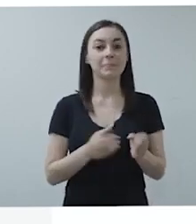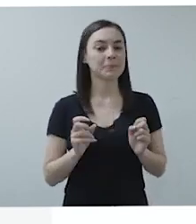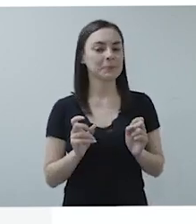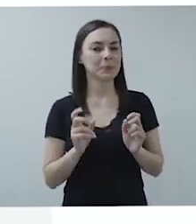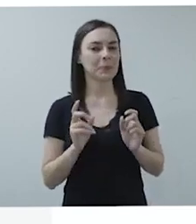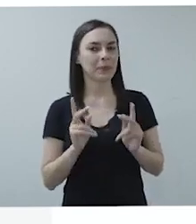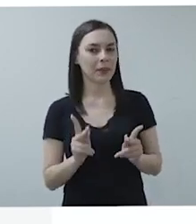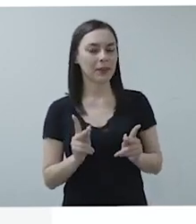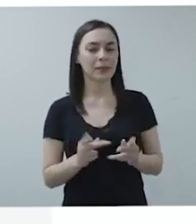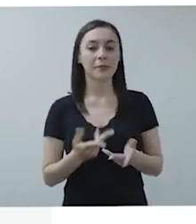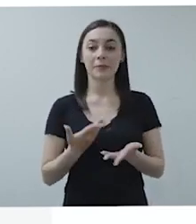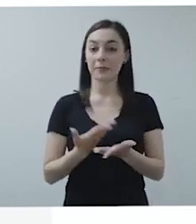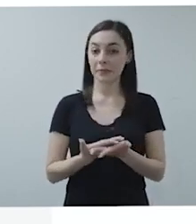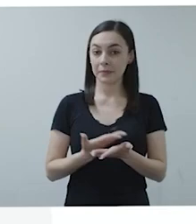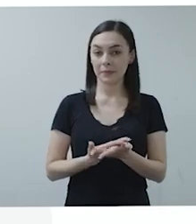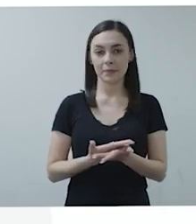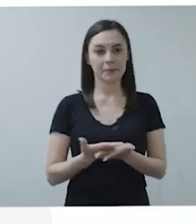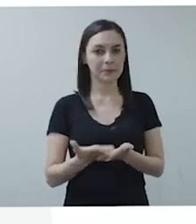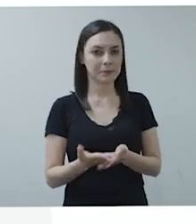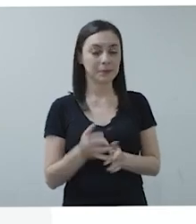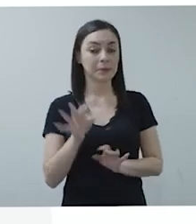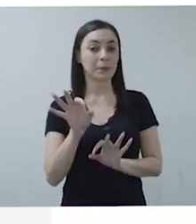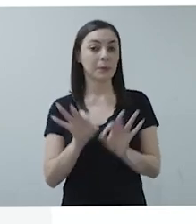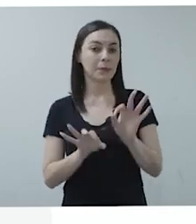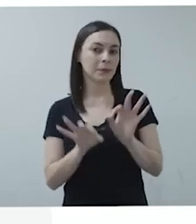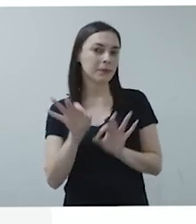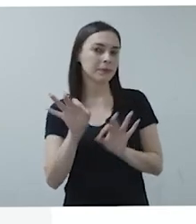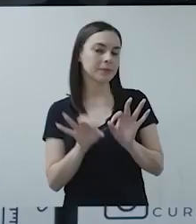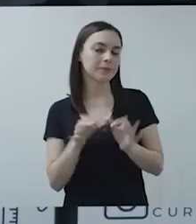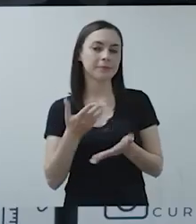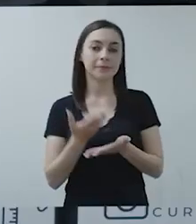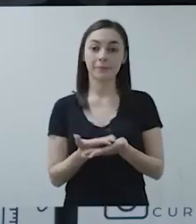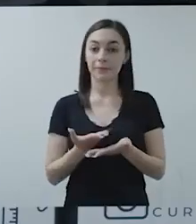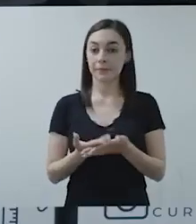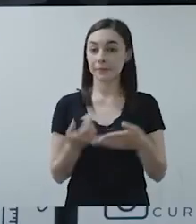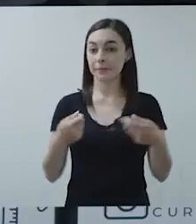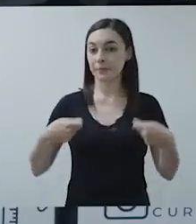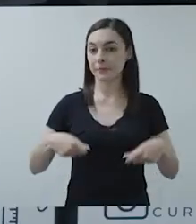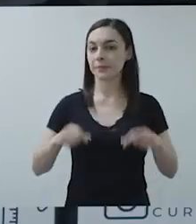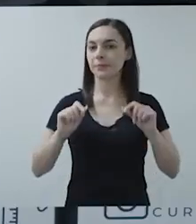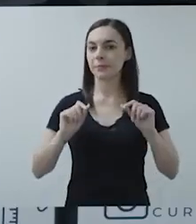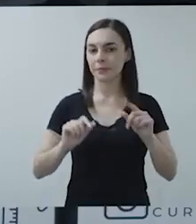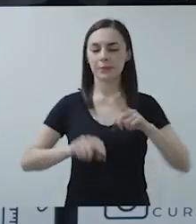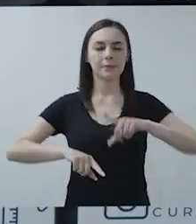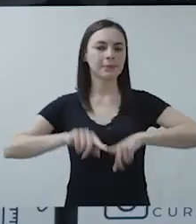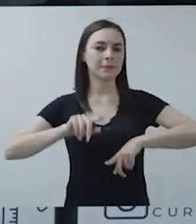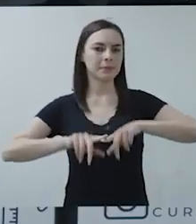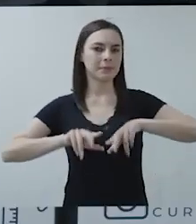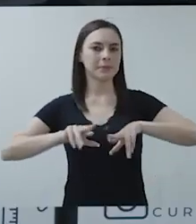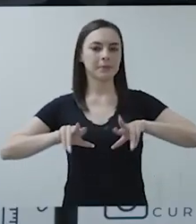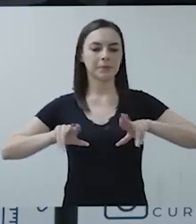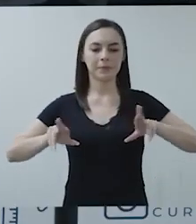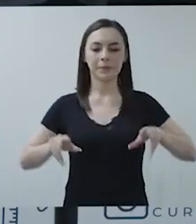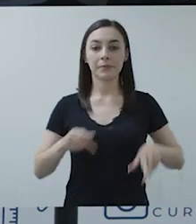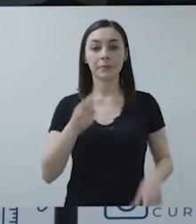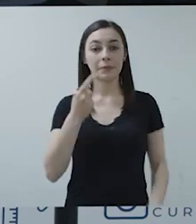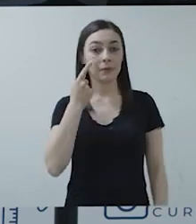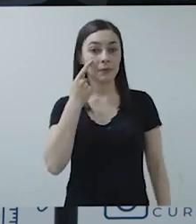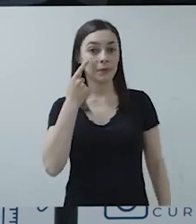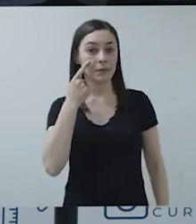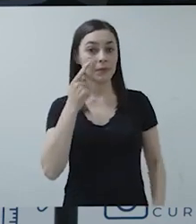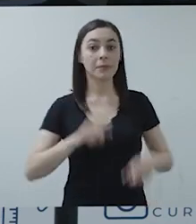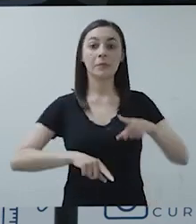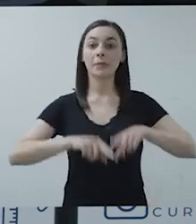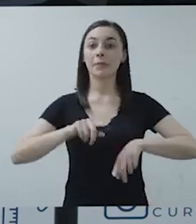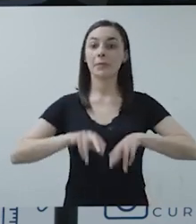E para que a gente comece organizando aí a nossa aula, precisamos dos materiais. Vamos ver quais são os nossos